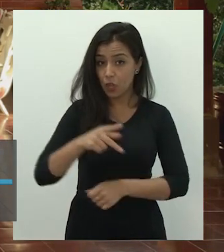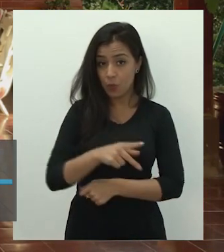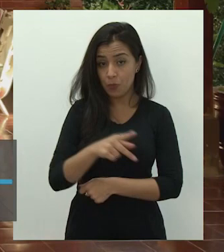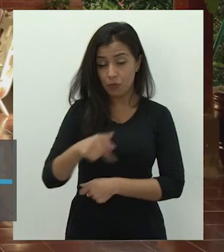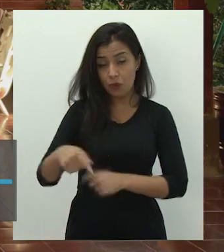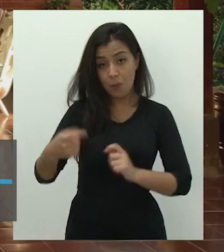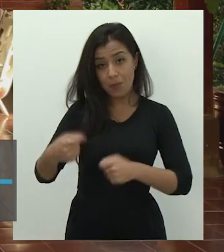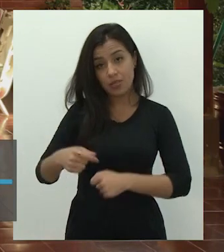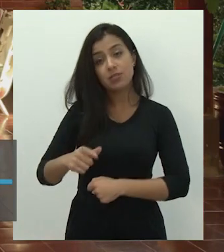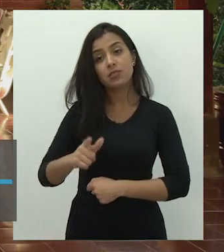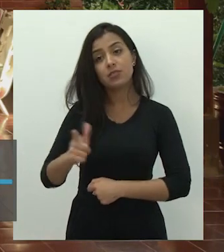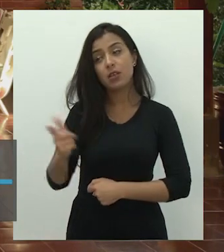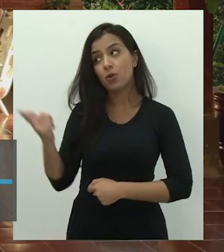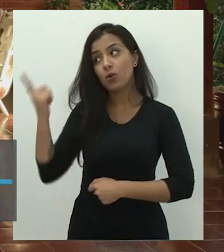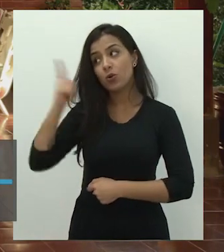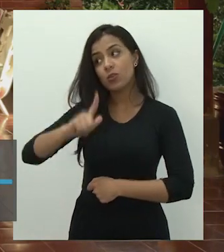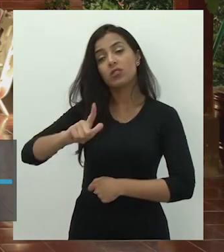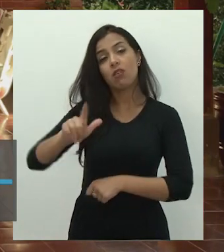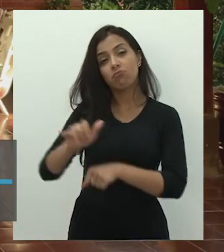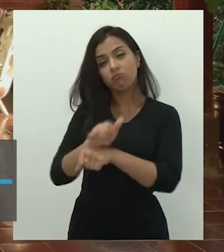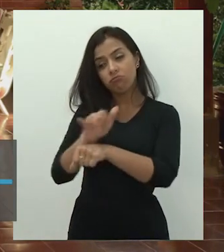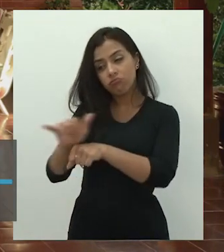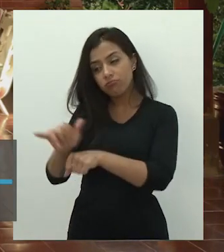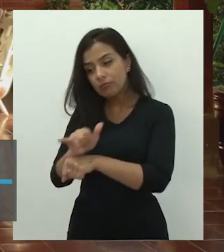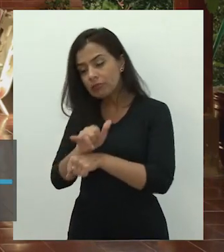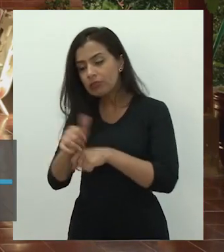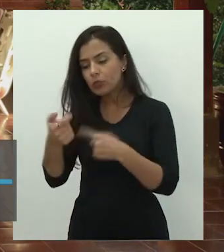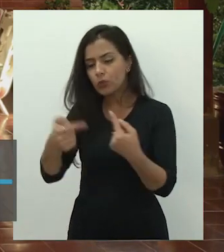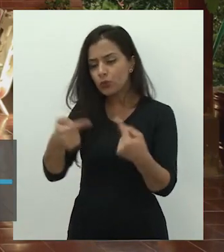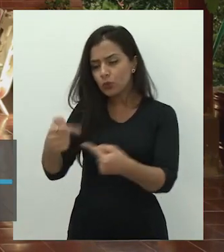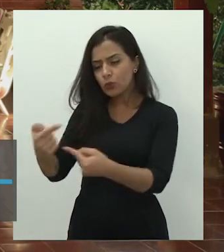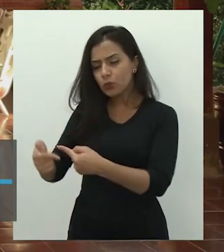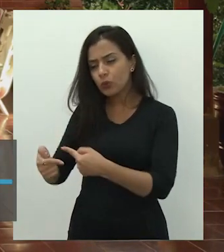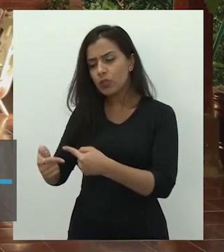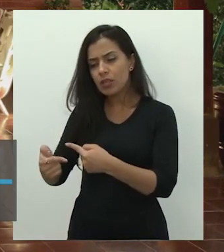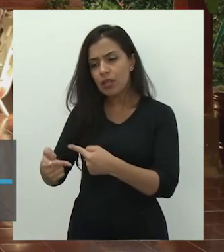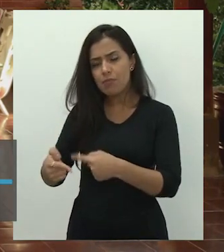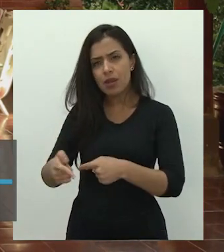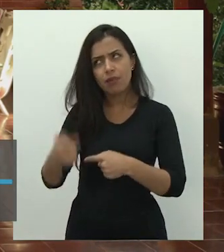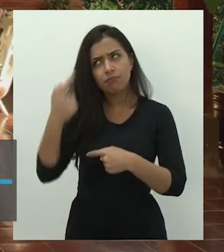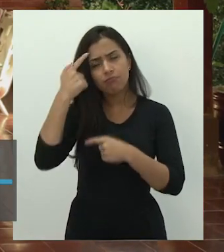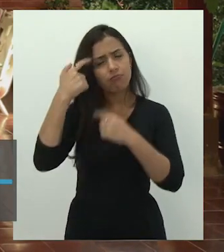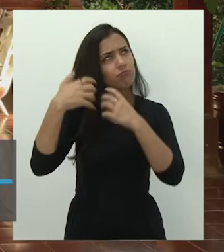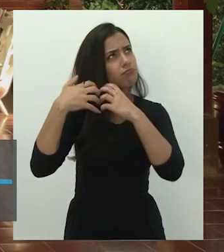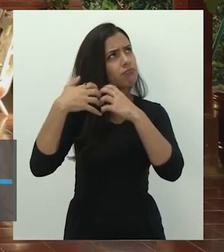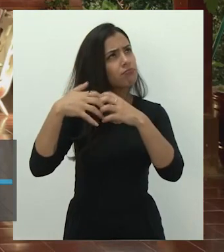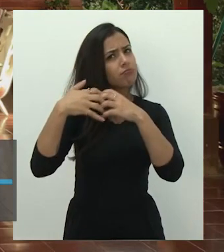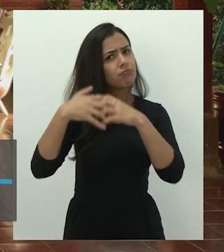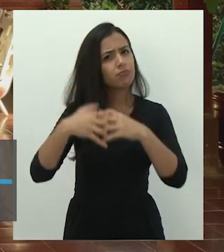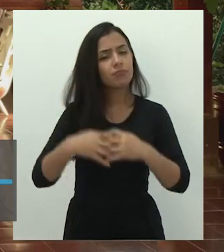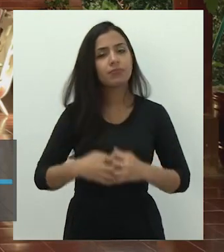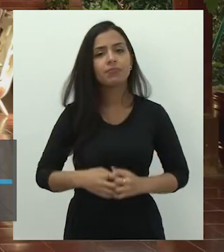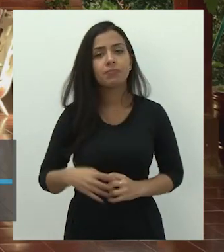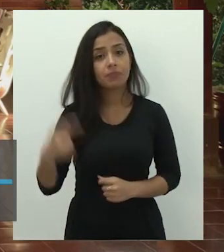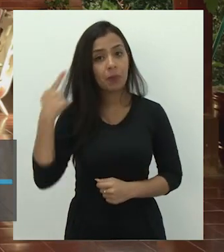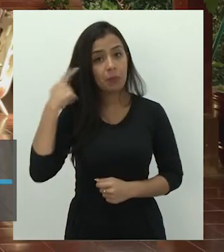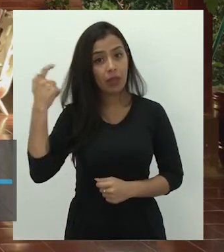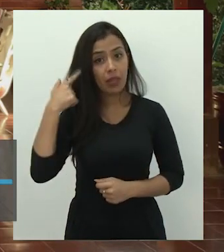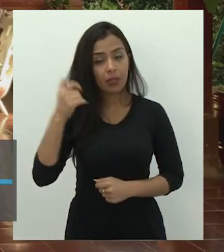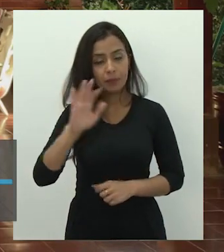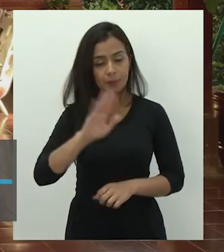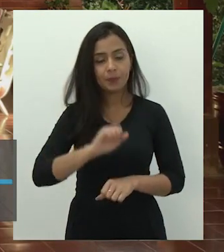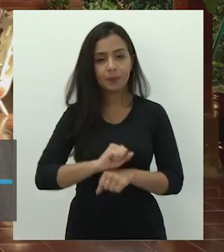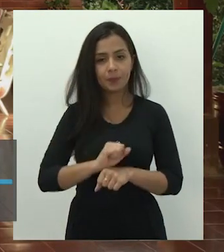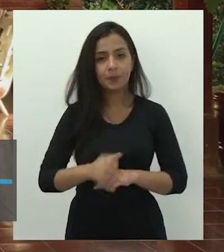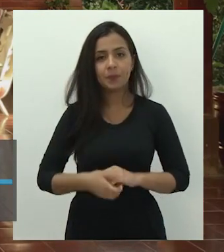os estudantes mobilizem o seu pensamento nas situações propostas. E aprender